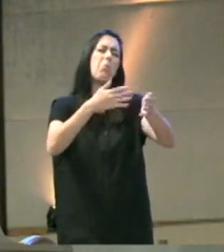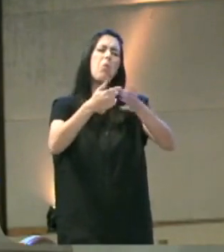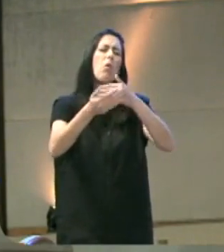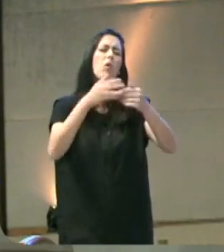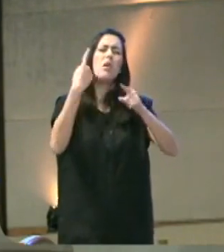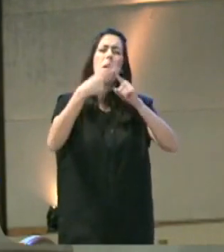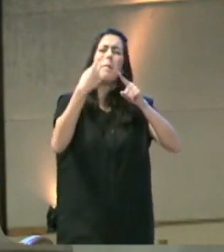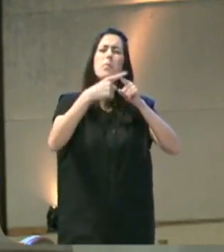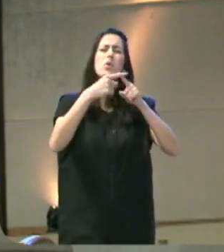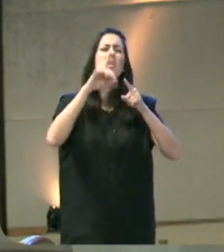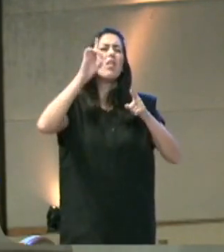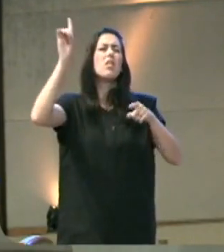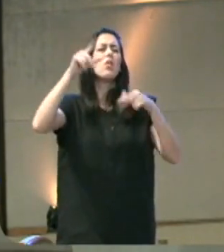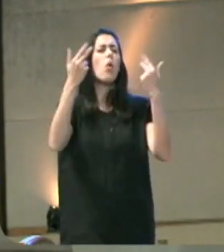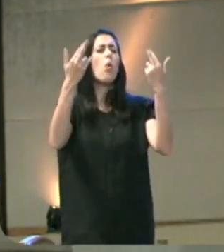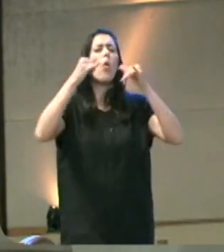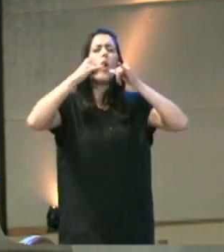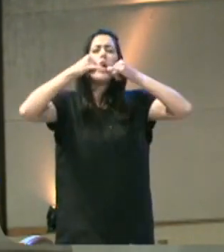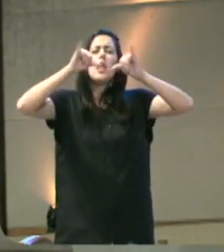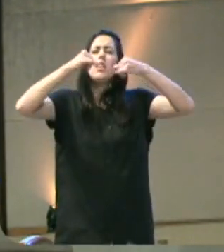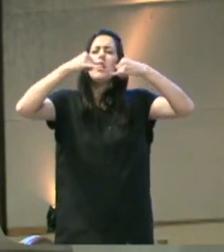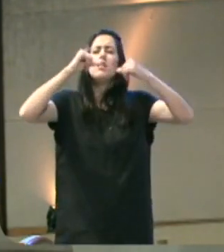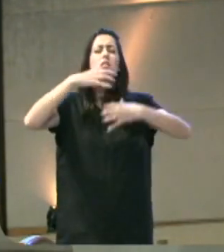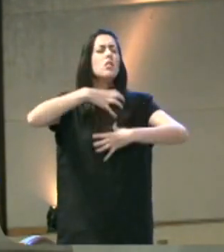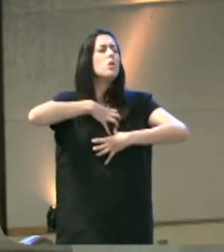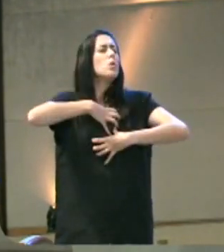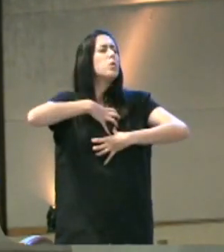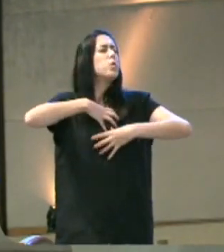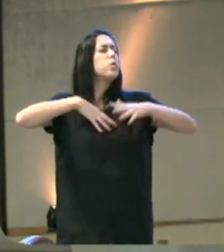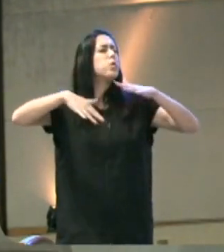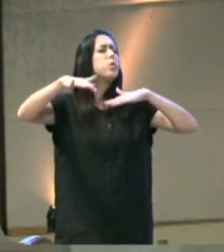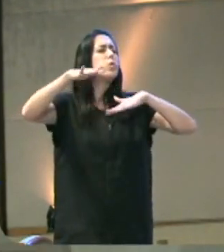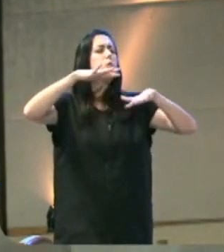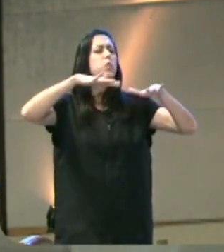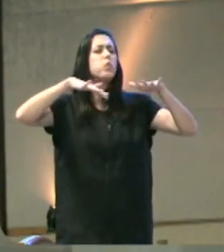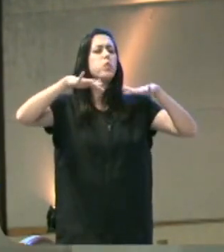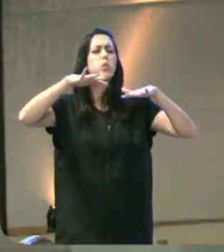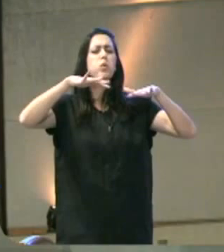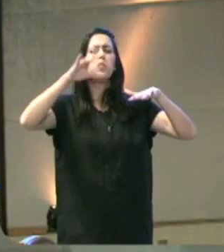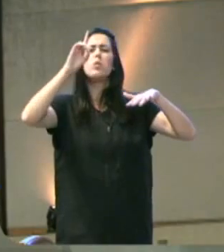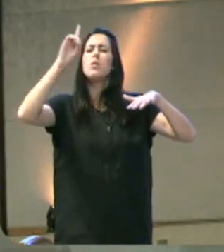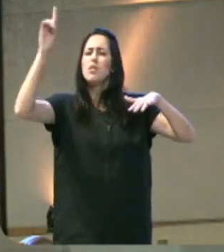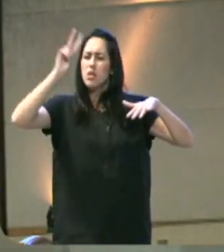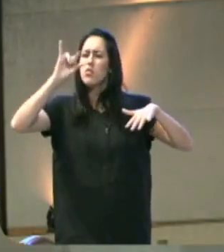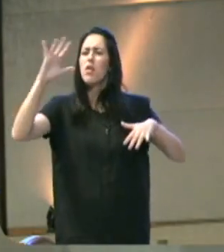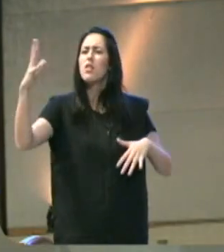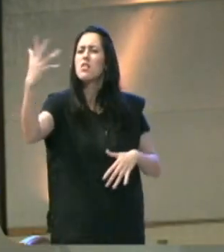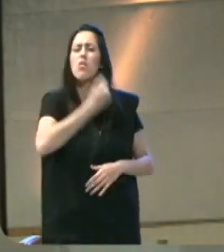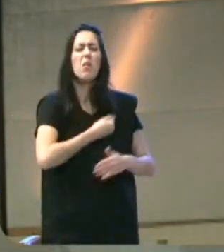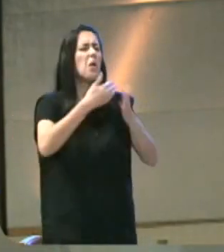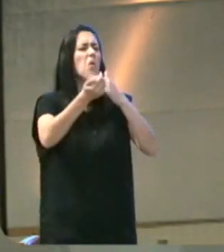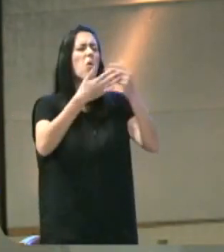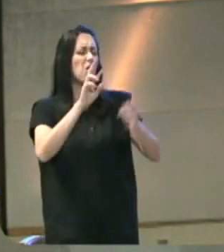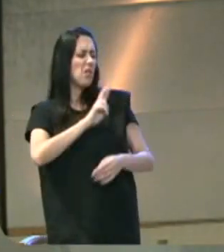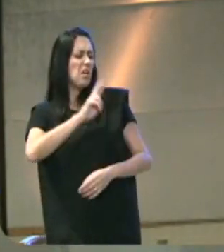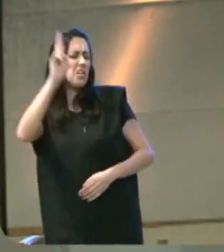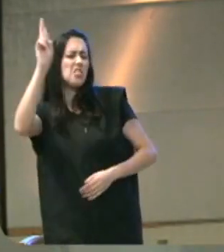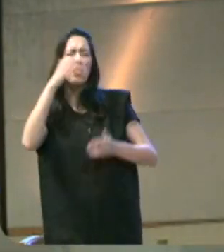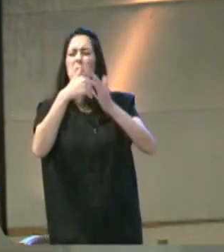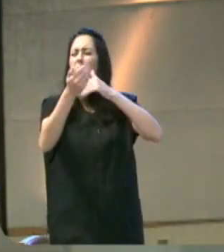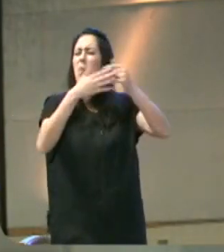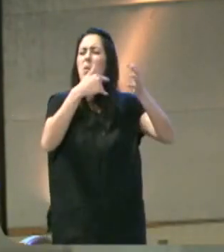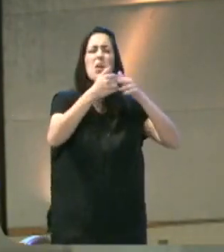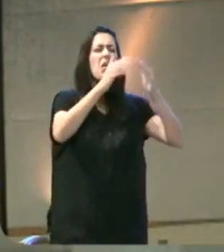essa força, essa energia vai alcançar você. Então, qualquer religião é boa, qualquer lugar é bom, desde que